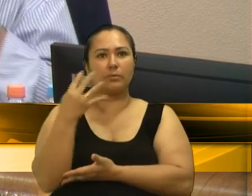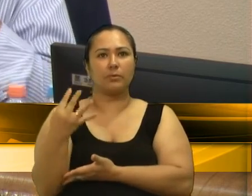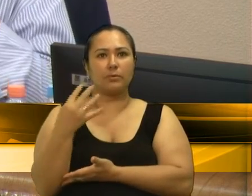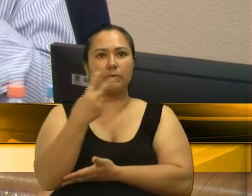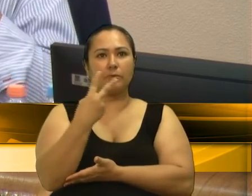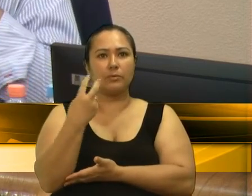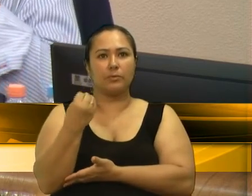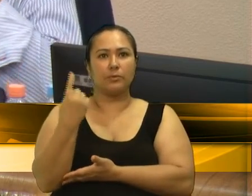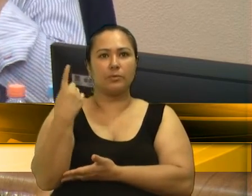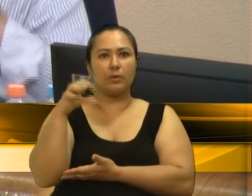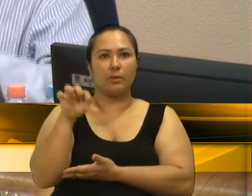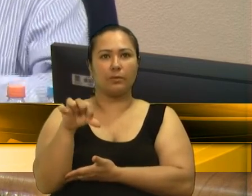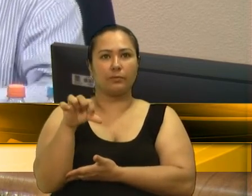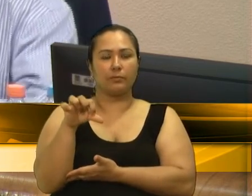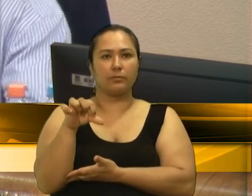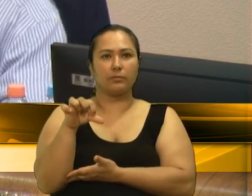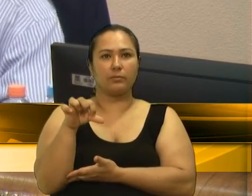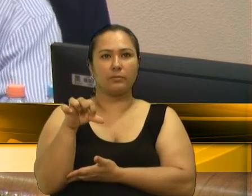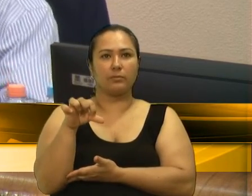344/2019,